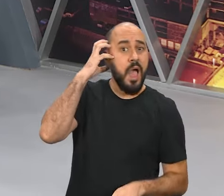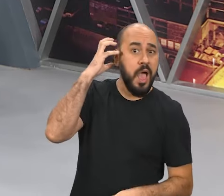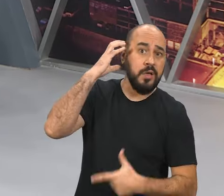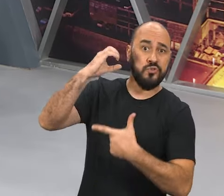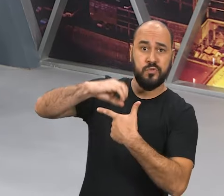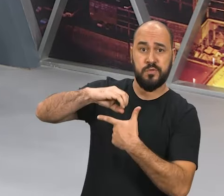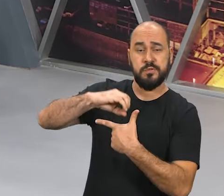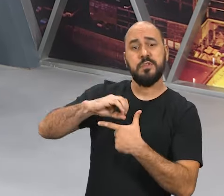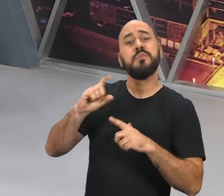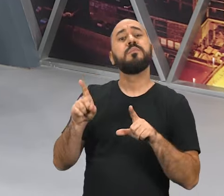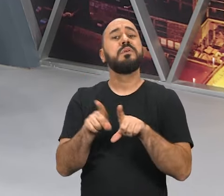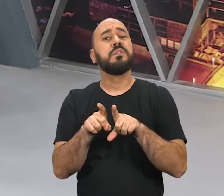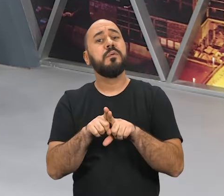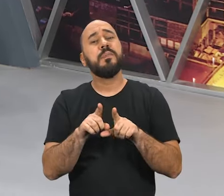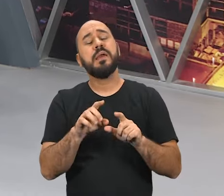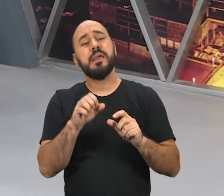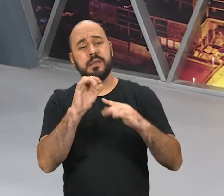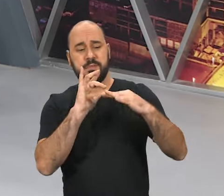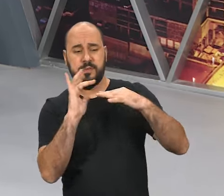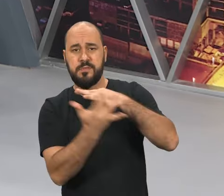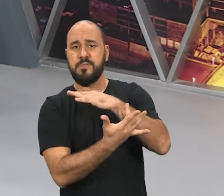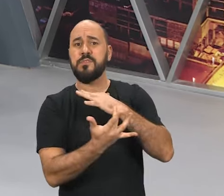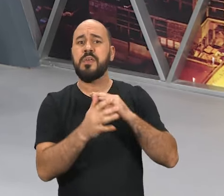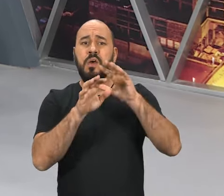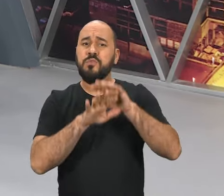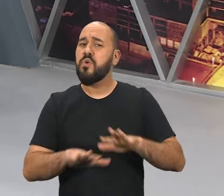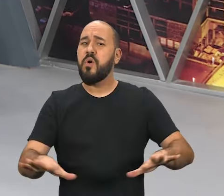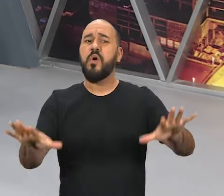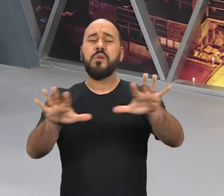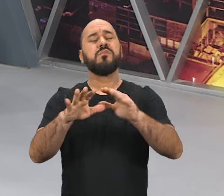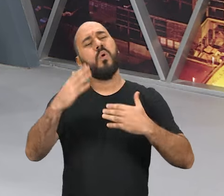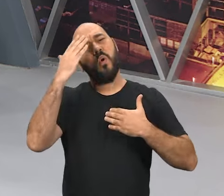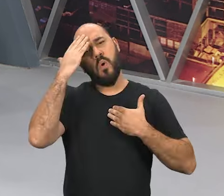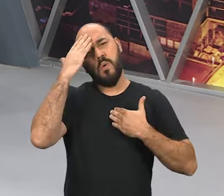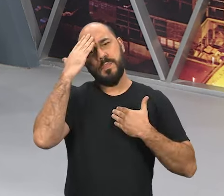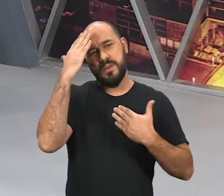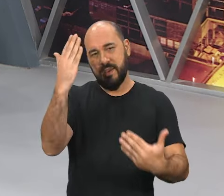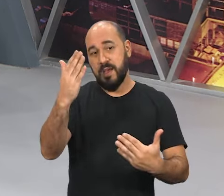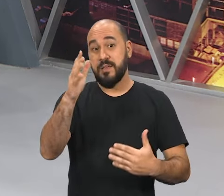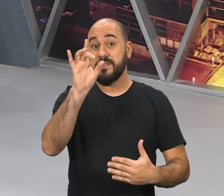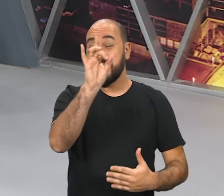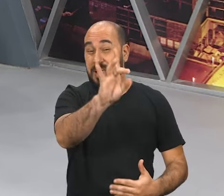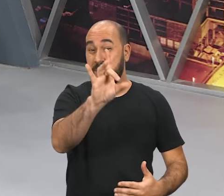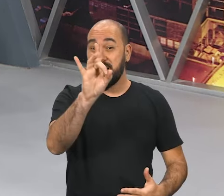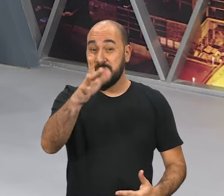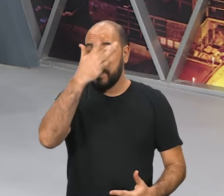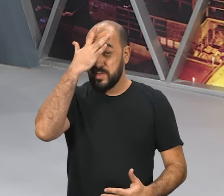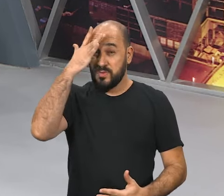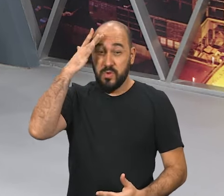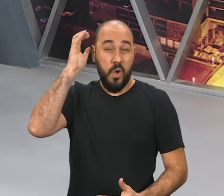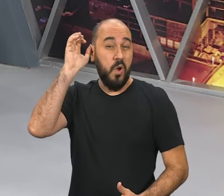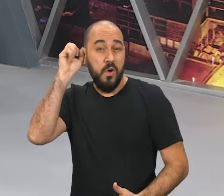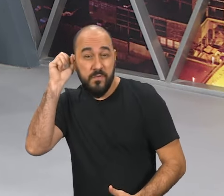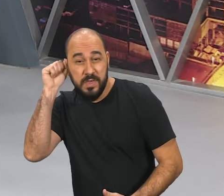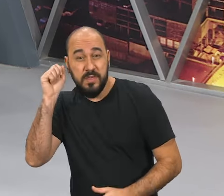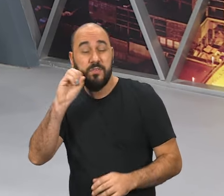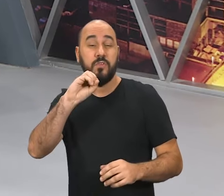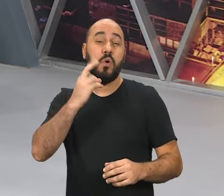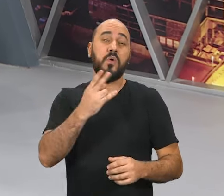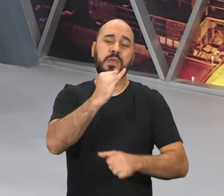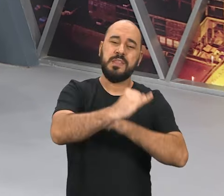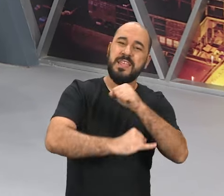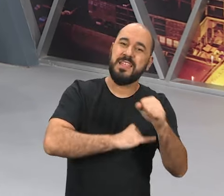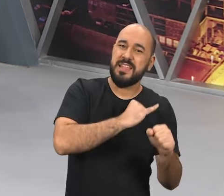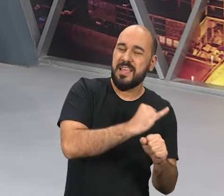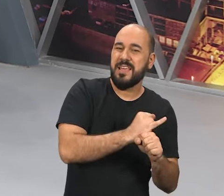rádio, a você que acompanha pelas redes sociais. Nosso muito obrigado, Deus abençoe a cada ouvinte da rádio, a cada